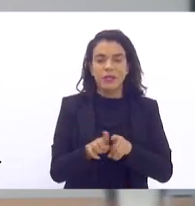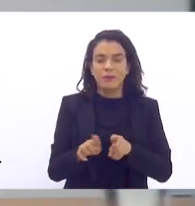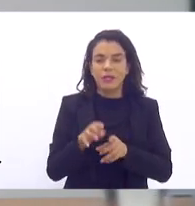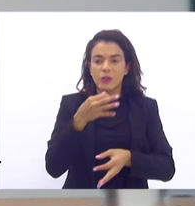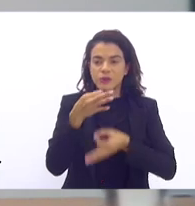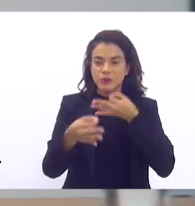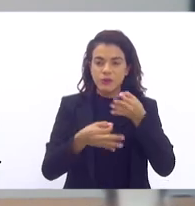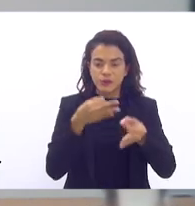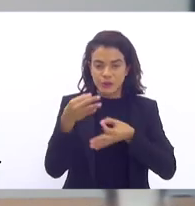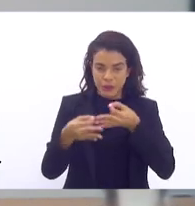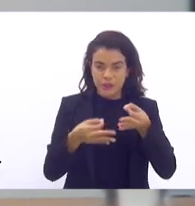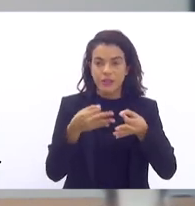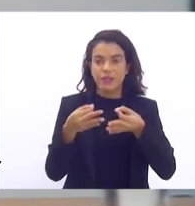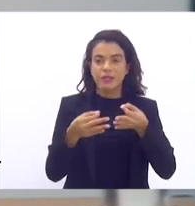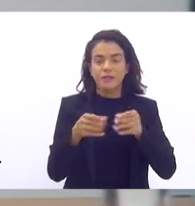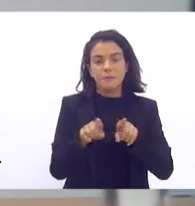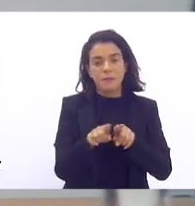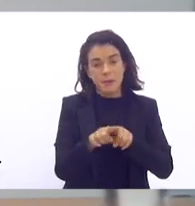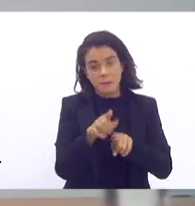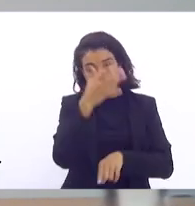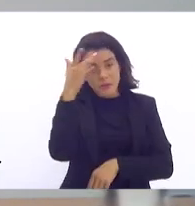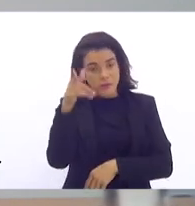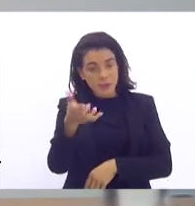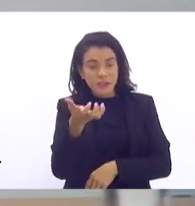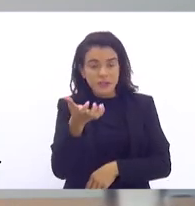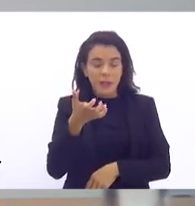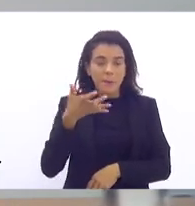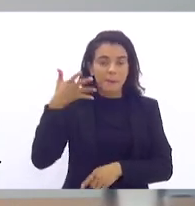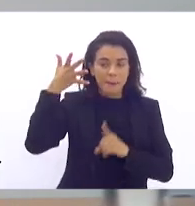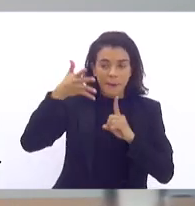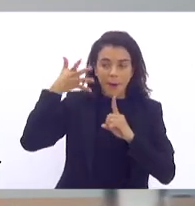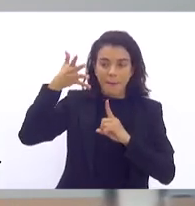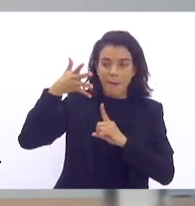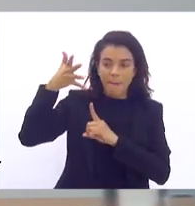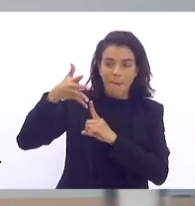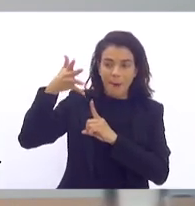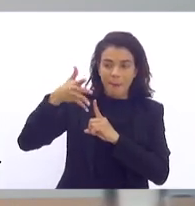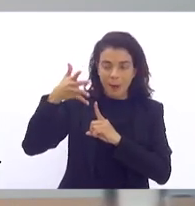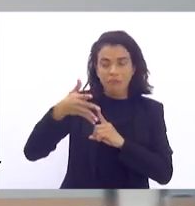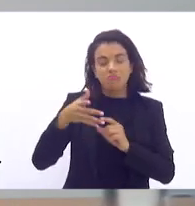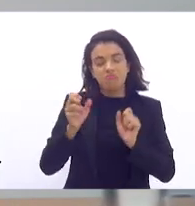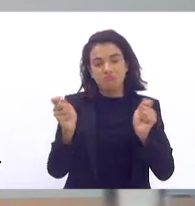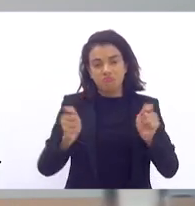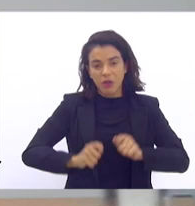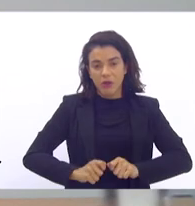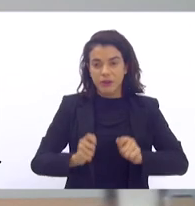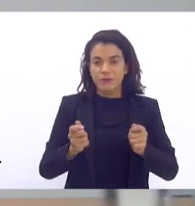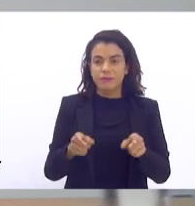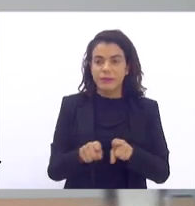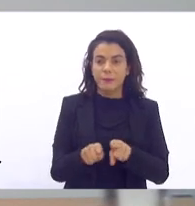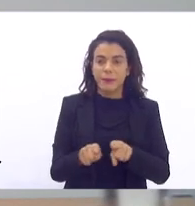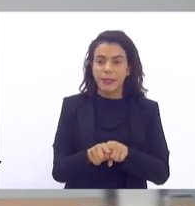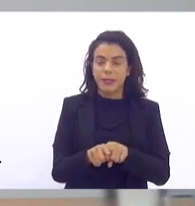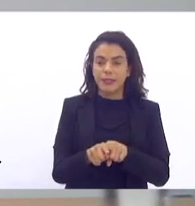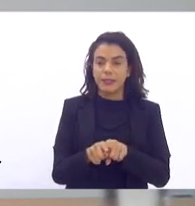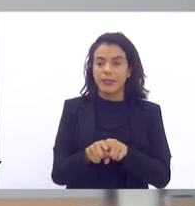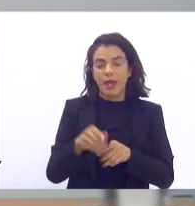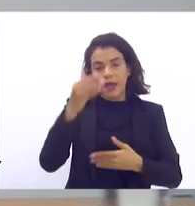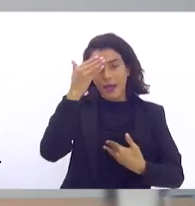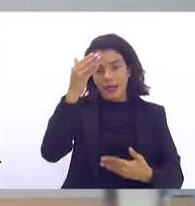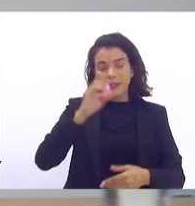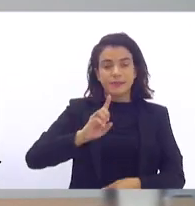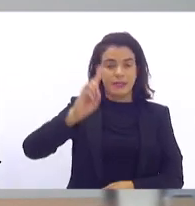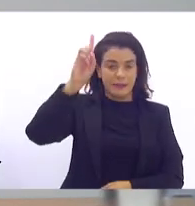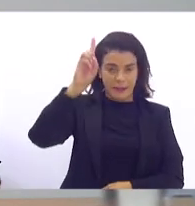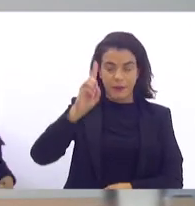além do deputado Danilo depois quem quiser se inscrever fazer uma e muito agradeço